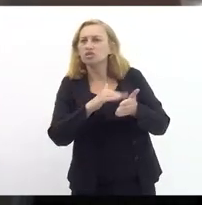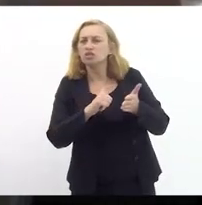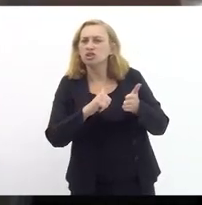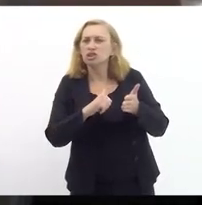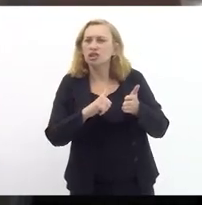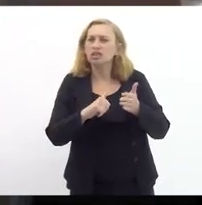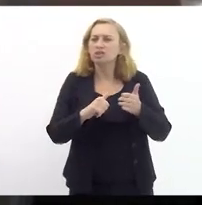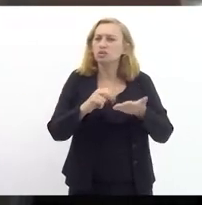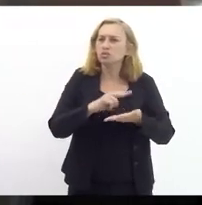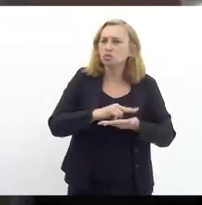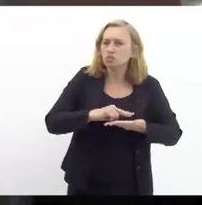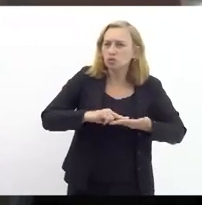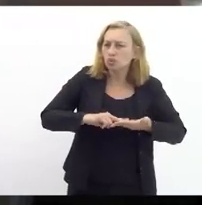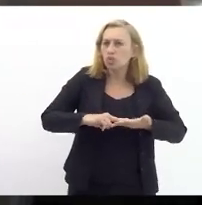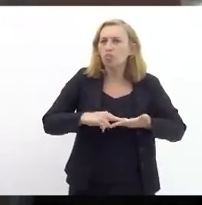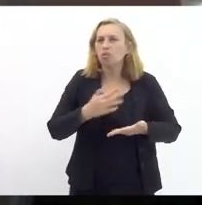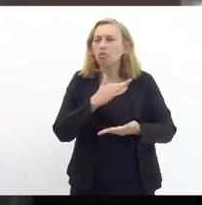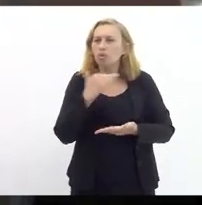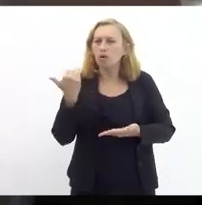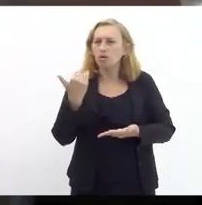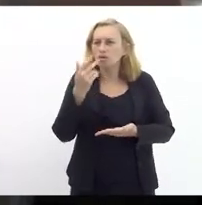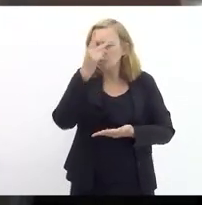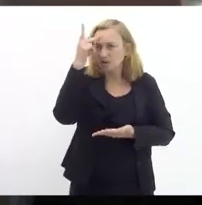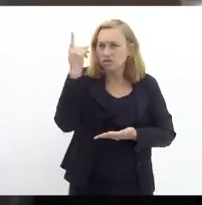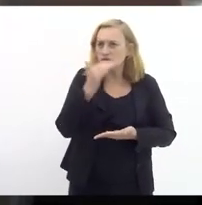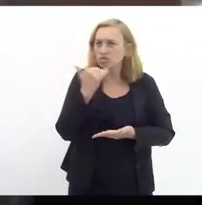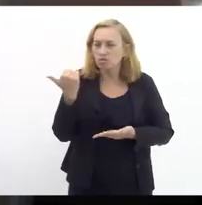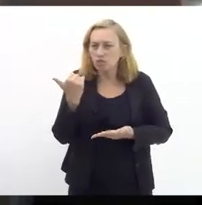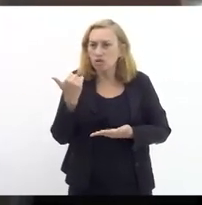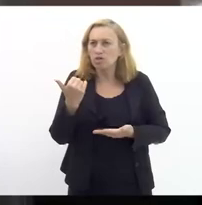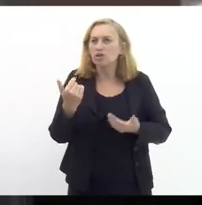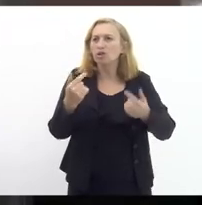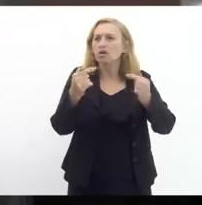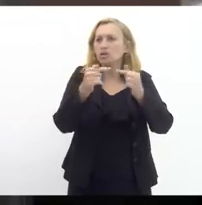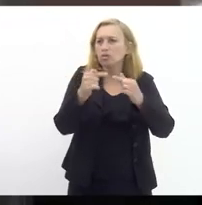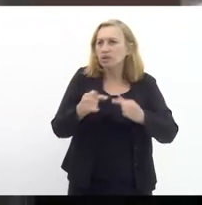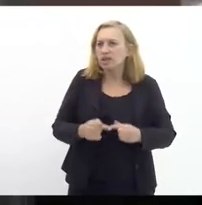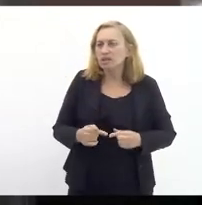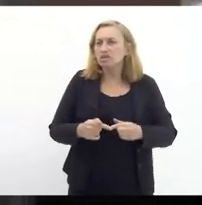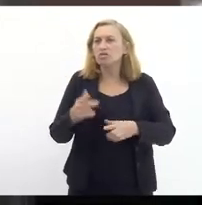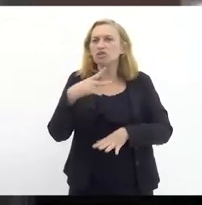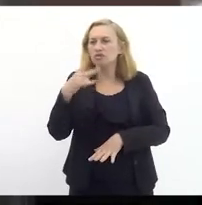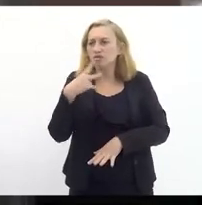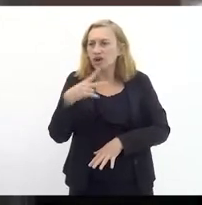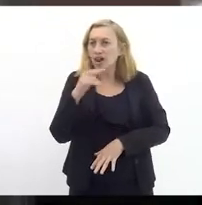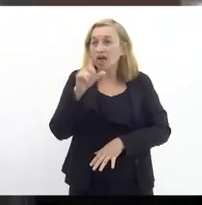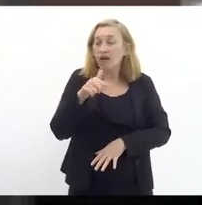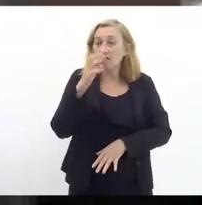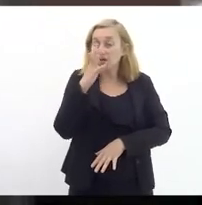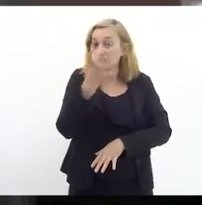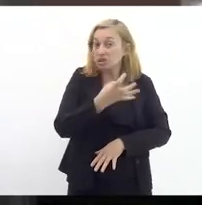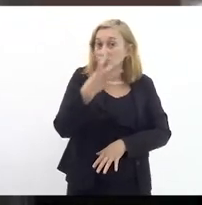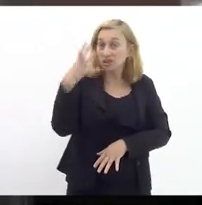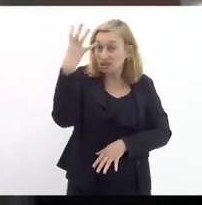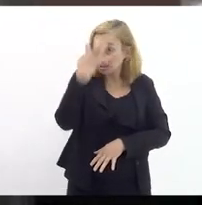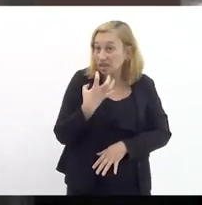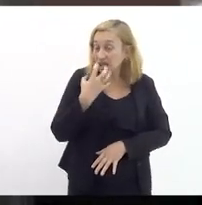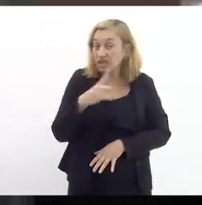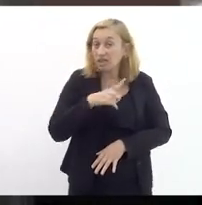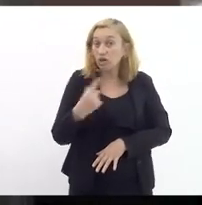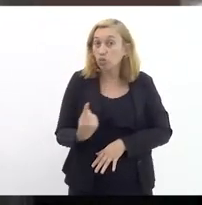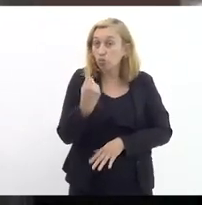de mistificação das mortes, de combinação de depoimentos. Então, isso é uma denúncia muito grave, porque tem uma